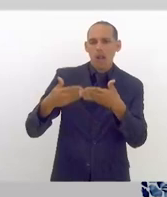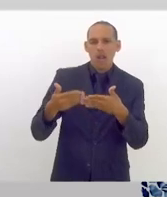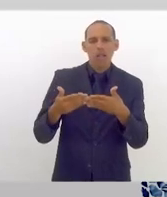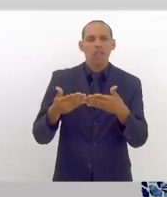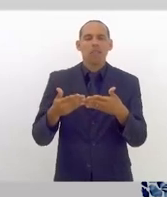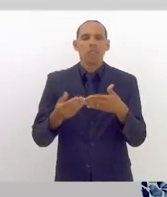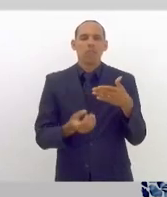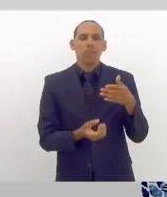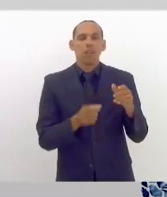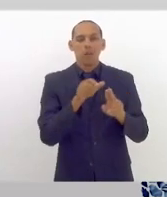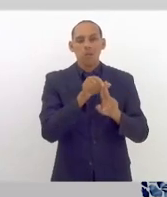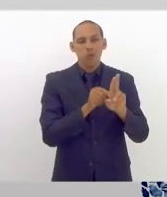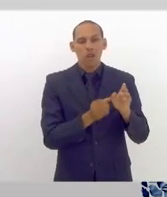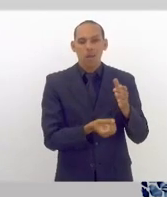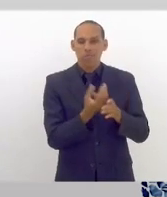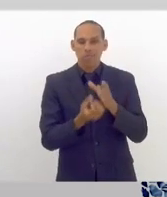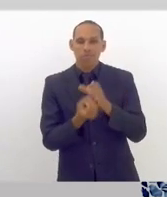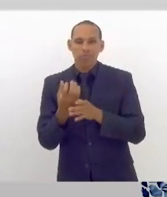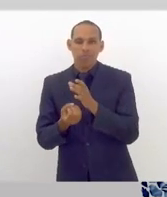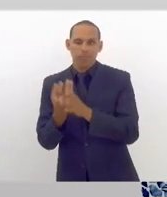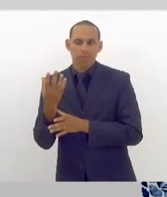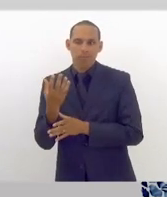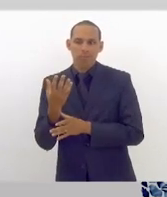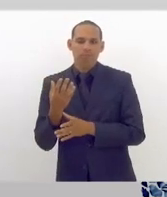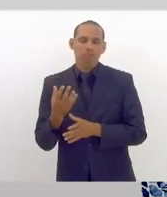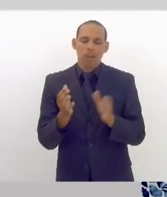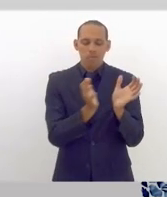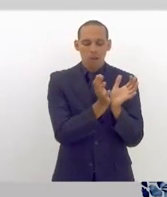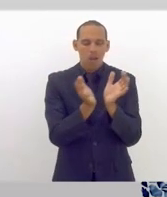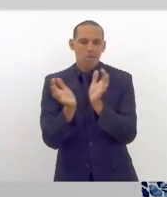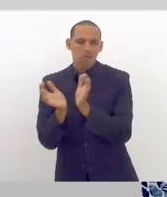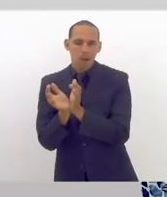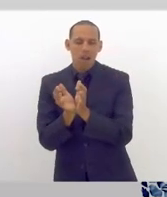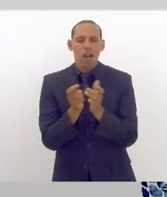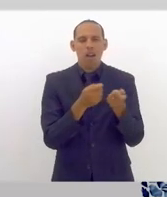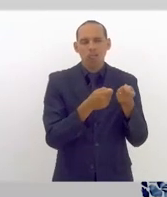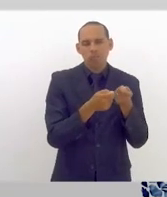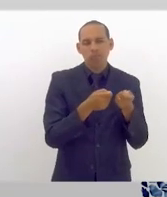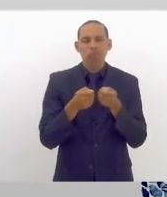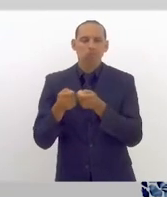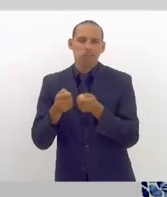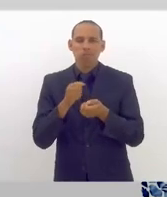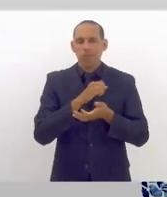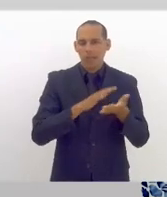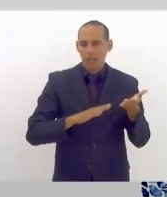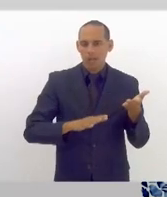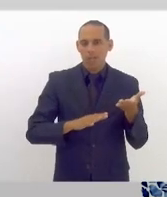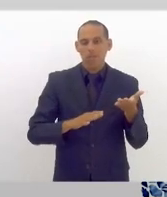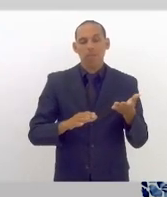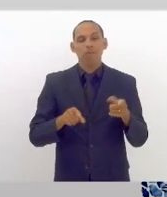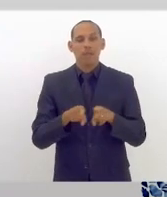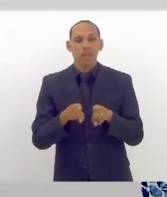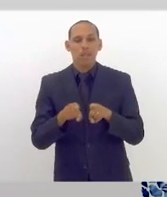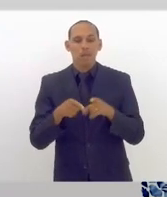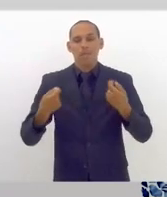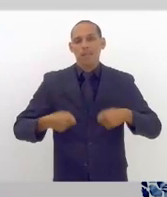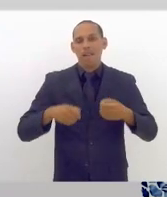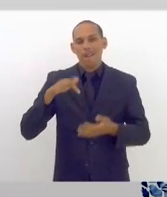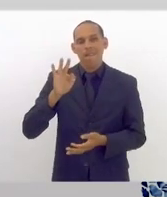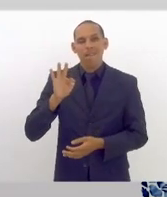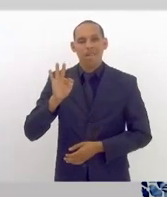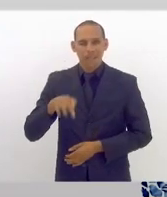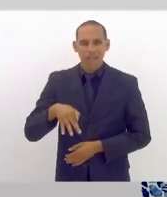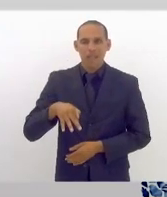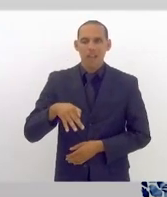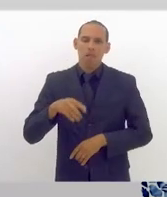de produção agrupadas ou classificadas em atividades econômicas a demanda final de produtos para consumo formação bruta